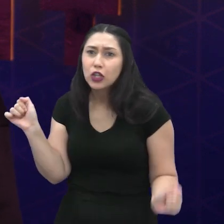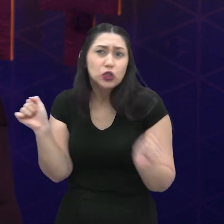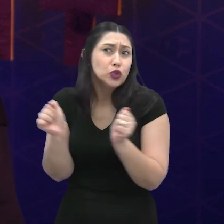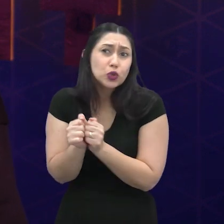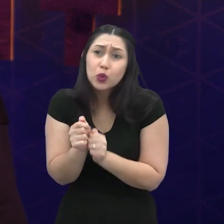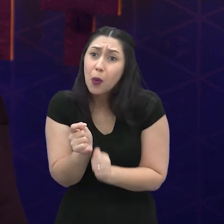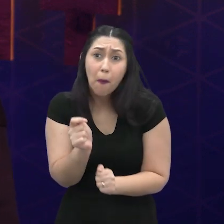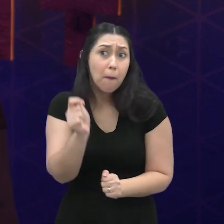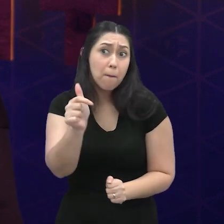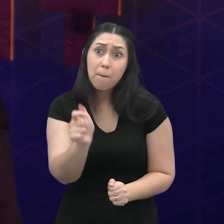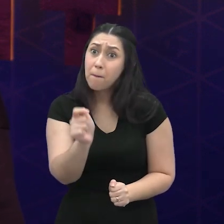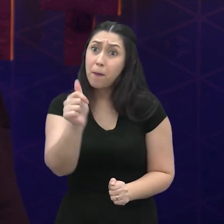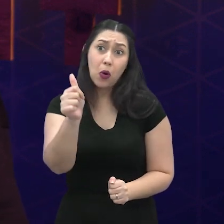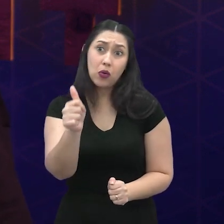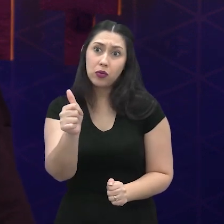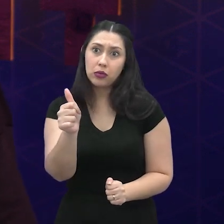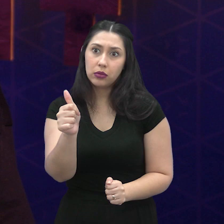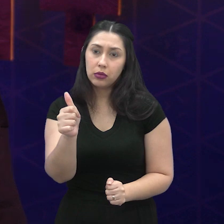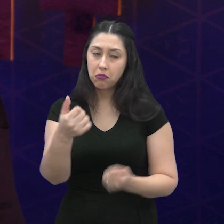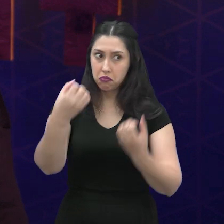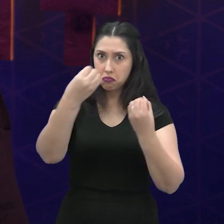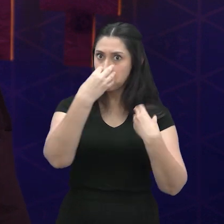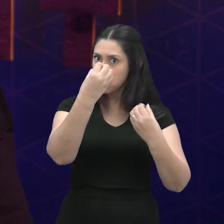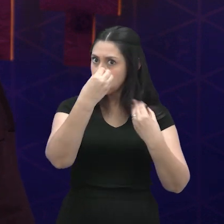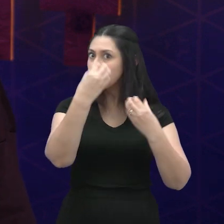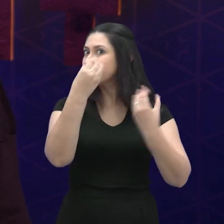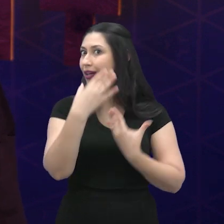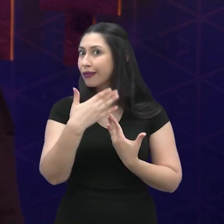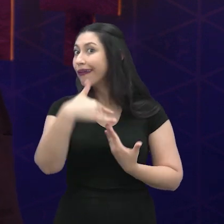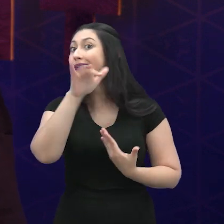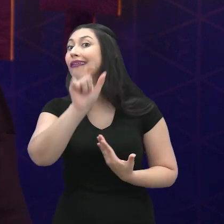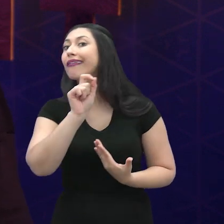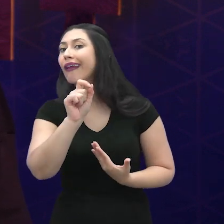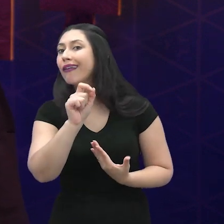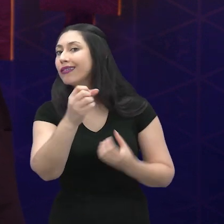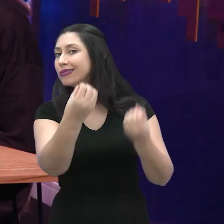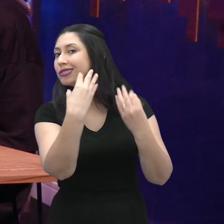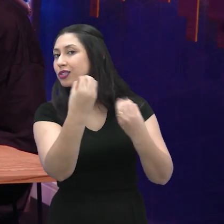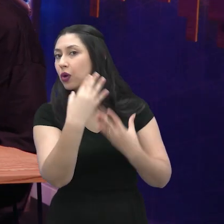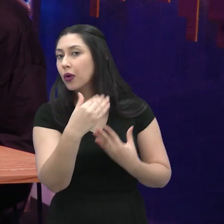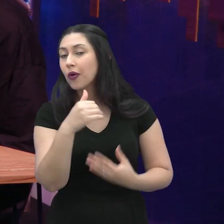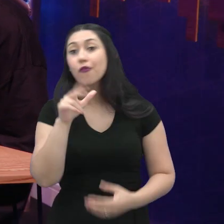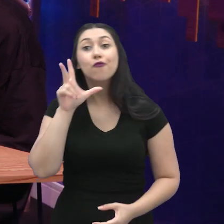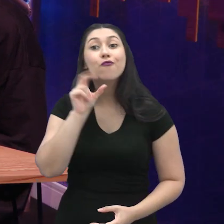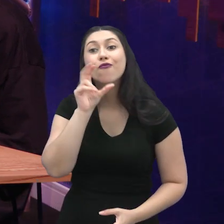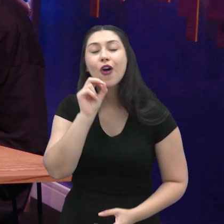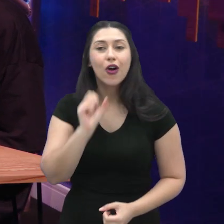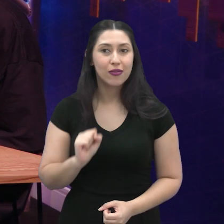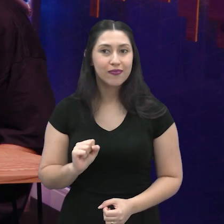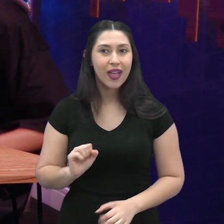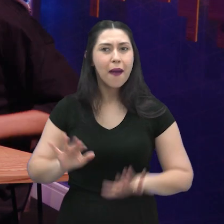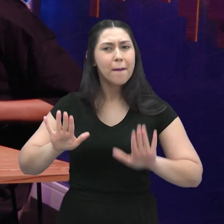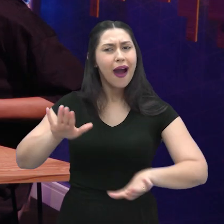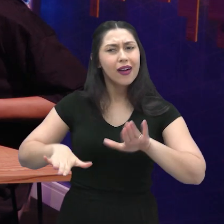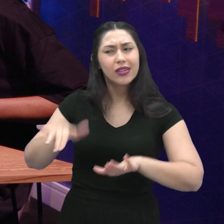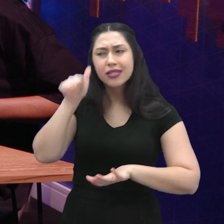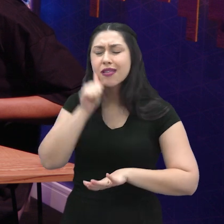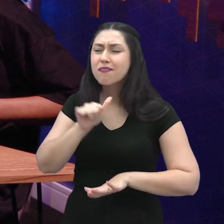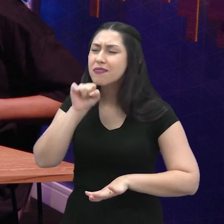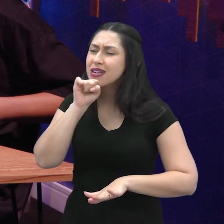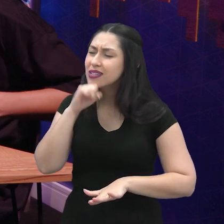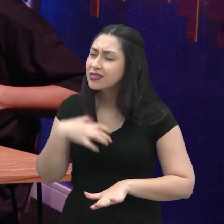crescendo. Muito da nossa educação, que foi muito bem dada pelos nossos avós, foi dada por eles. Mas será que não bate